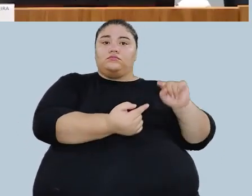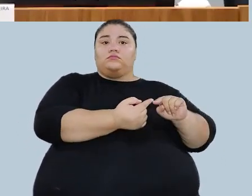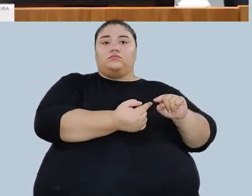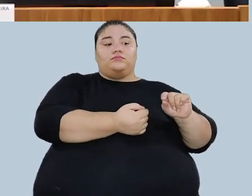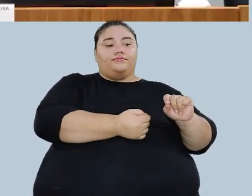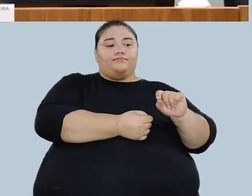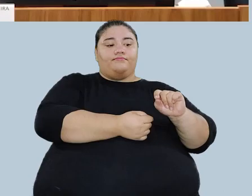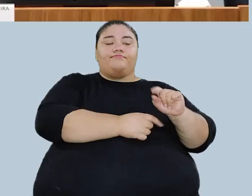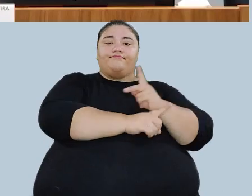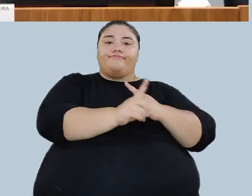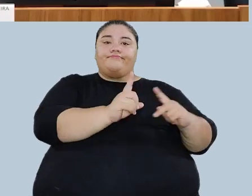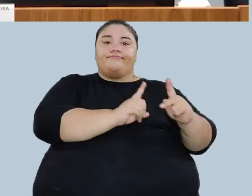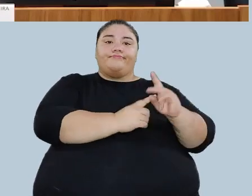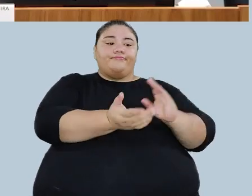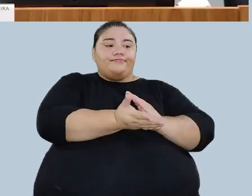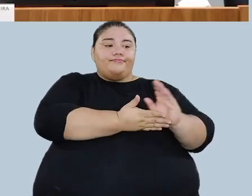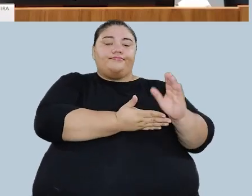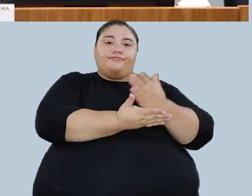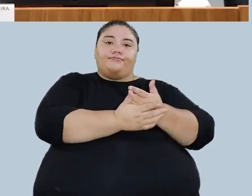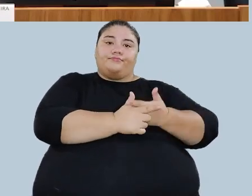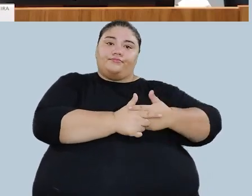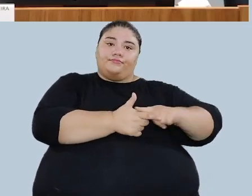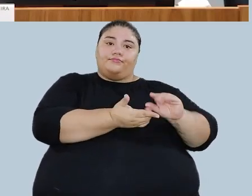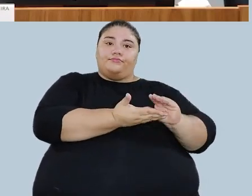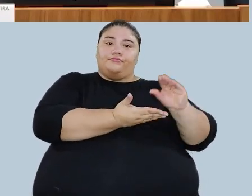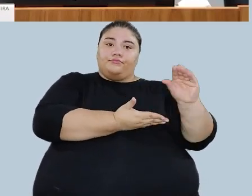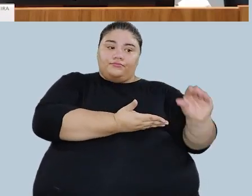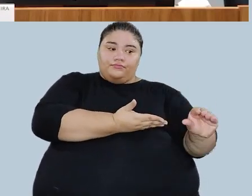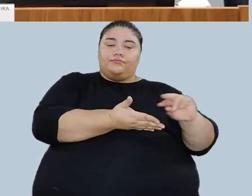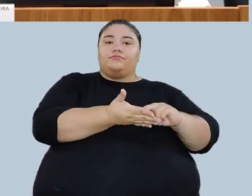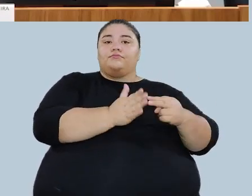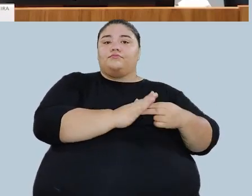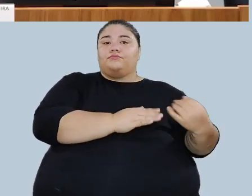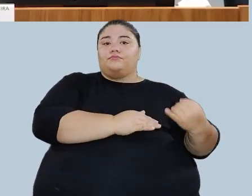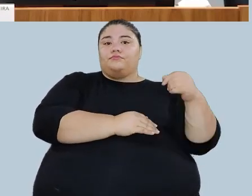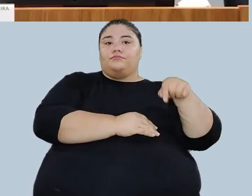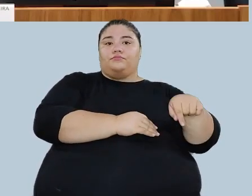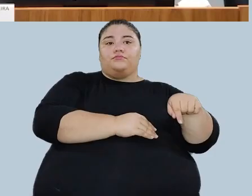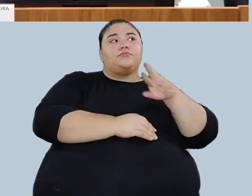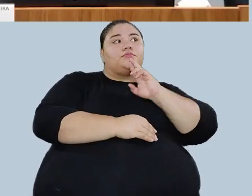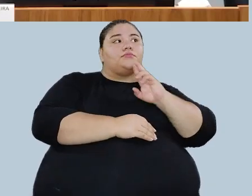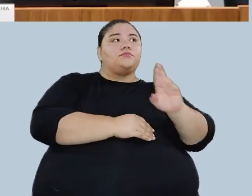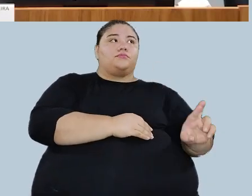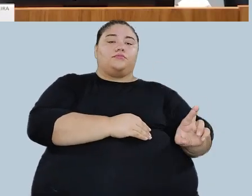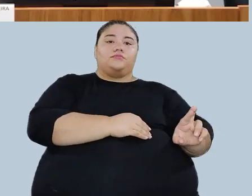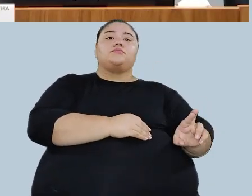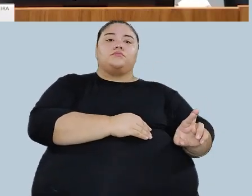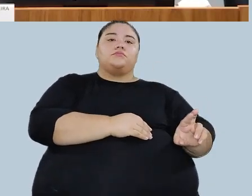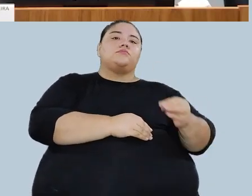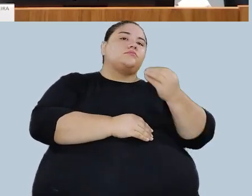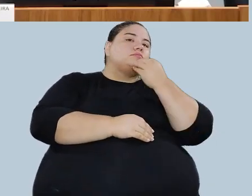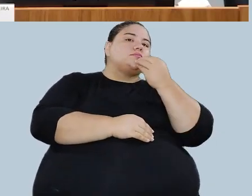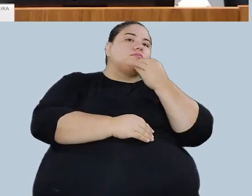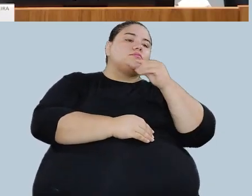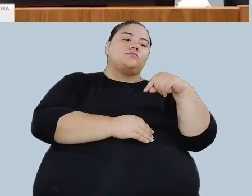de financiar a Previdência Social com uma parcela significativa do seu resultado,